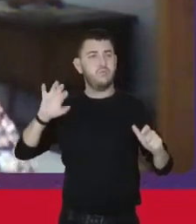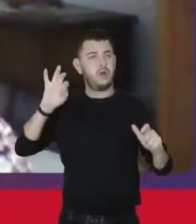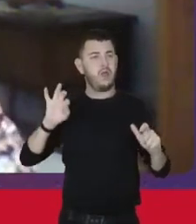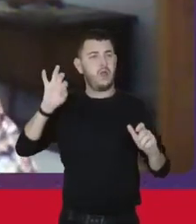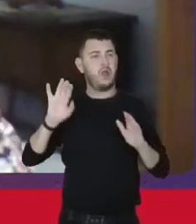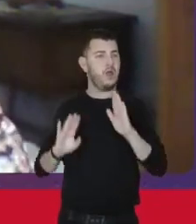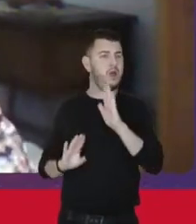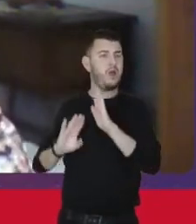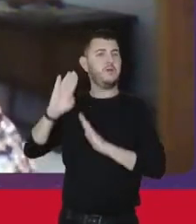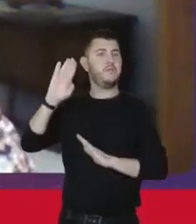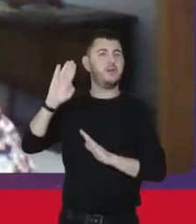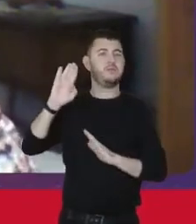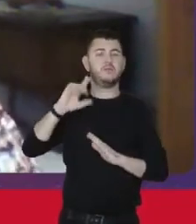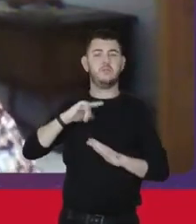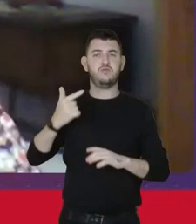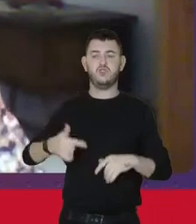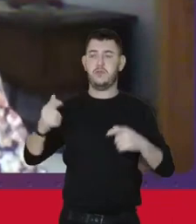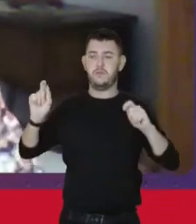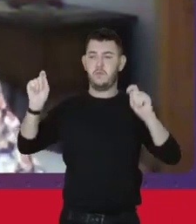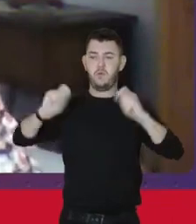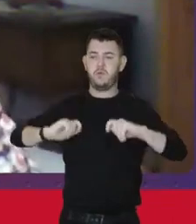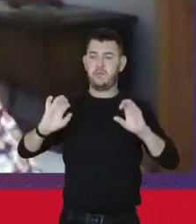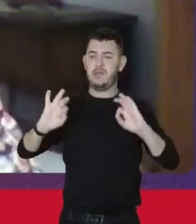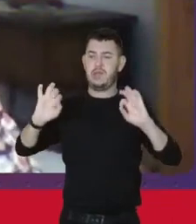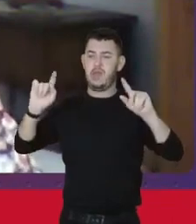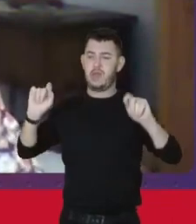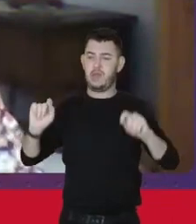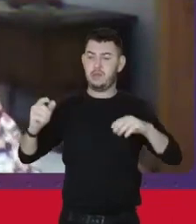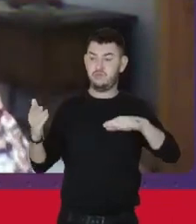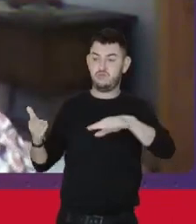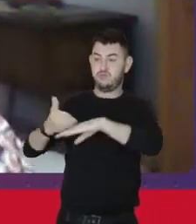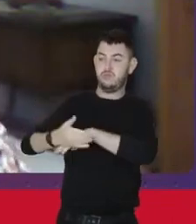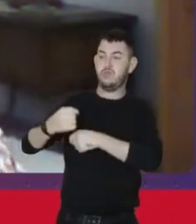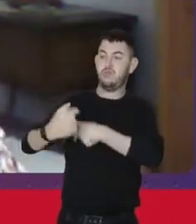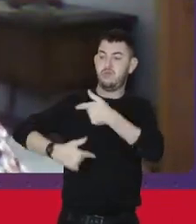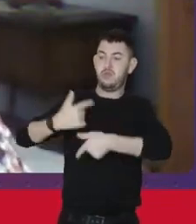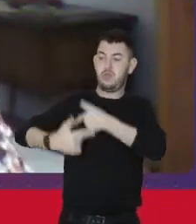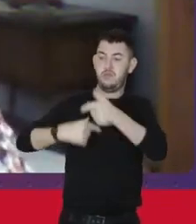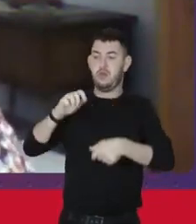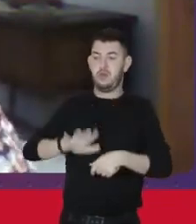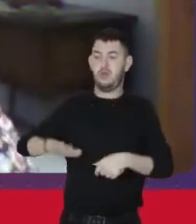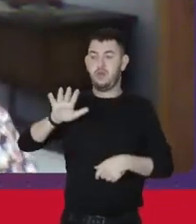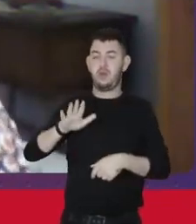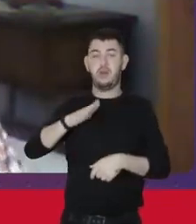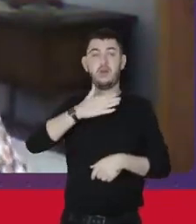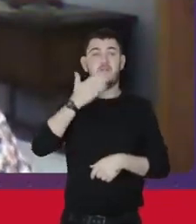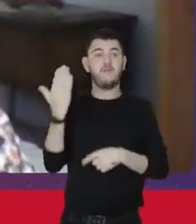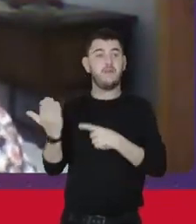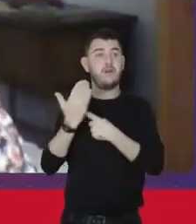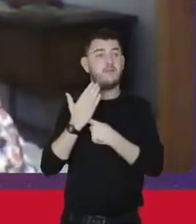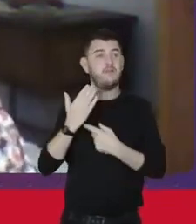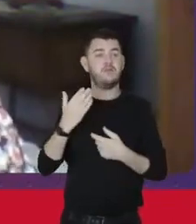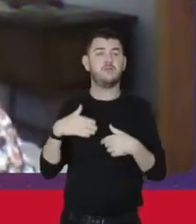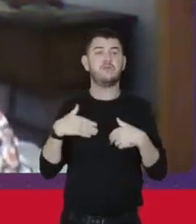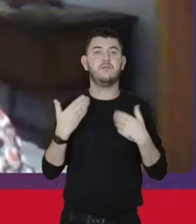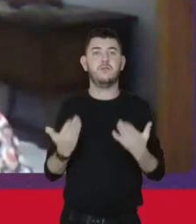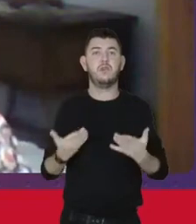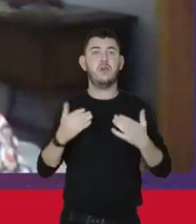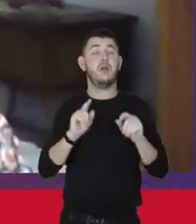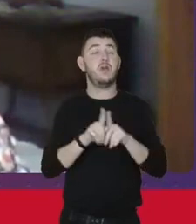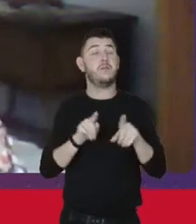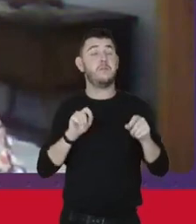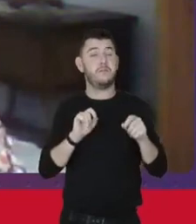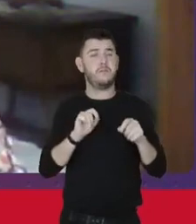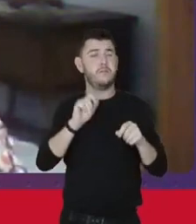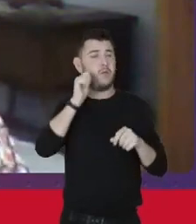uma possibilidade de acessar o mercado de trabalho em condições mais favoráveis. Então, a maior parte, principalmente